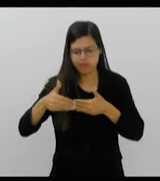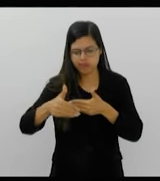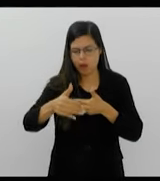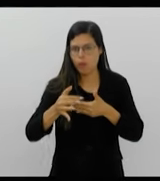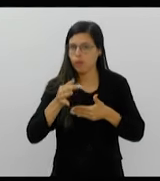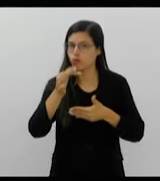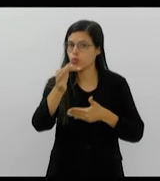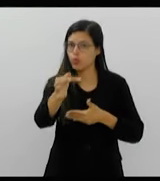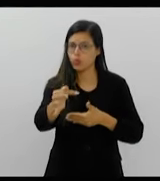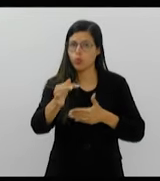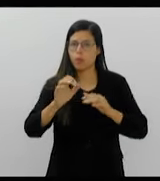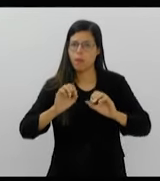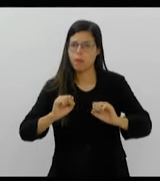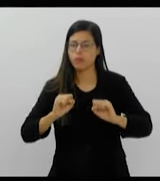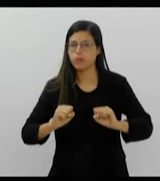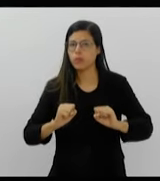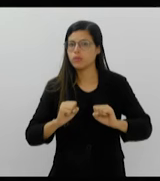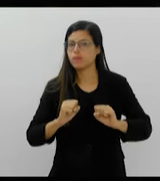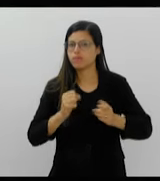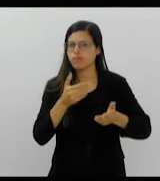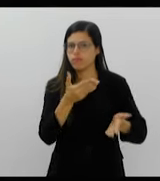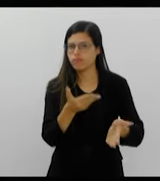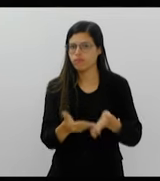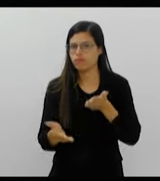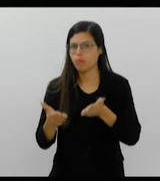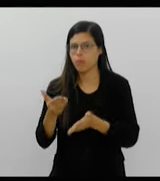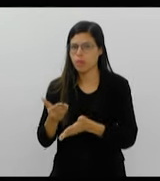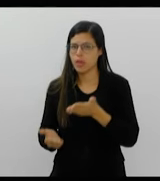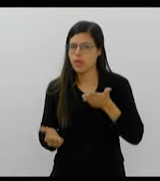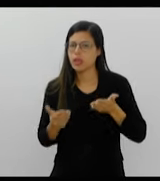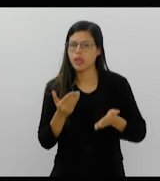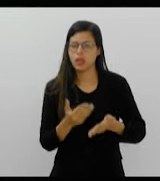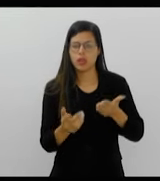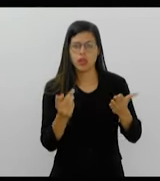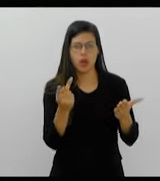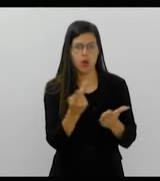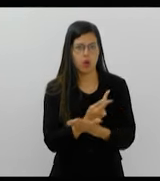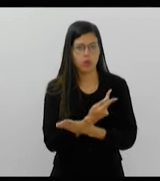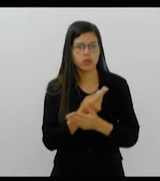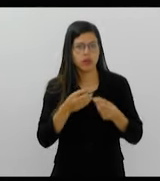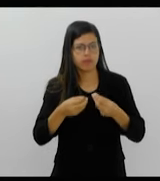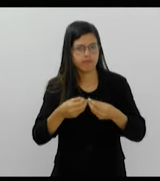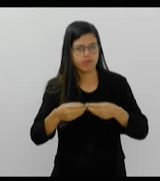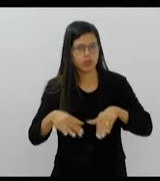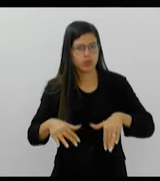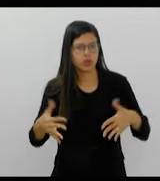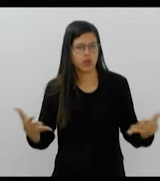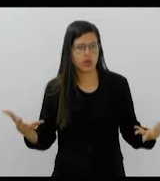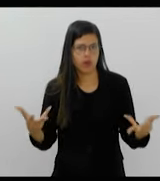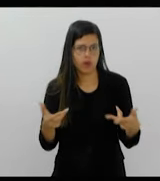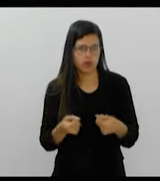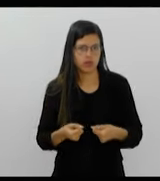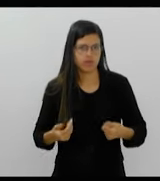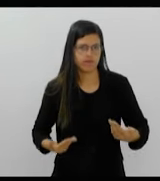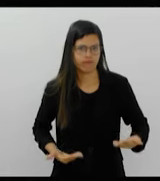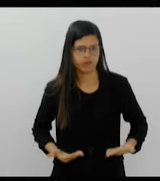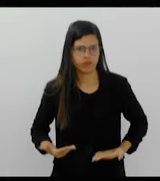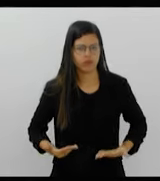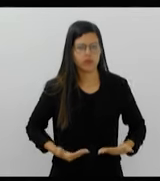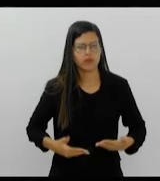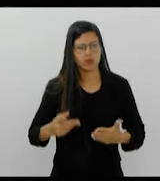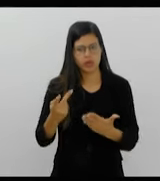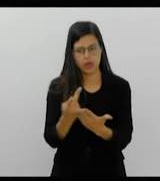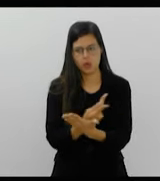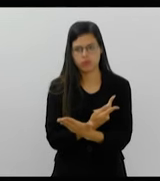pode gerar perdas consideráveis para o erário e comprometer a qualidade dos serviços prestados.